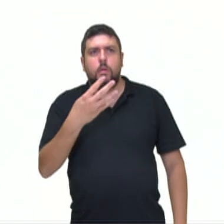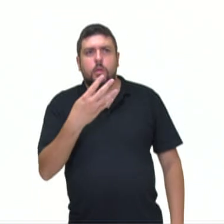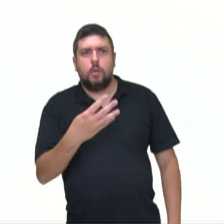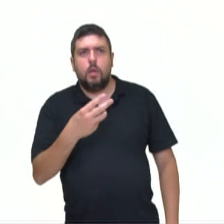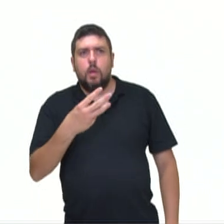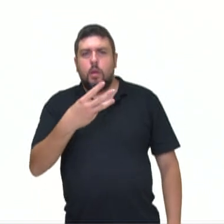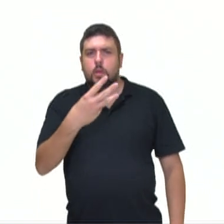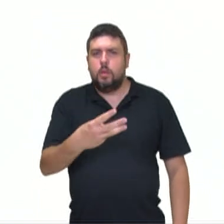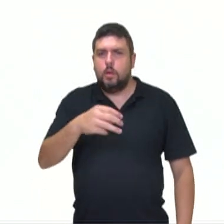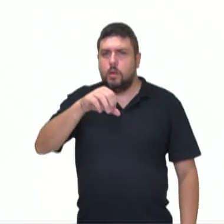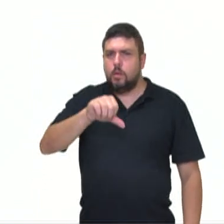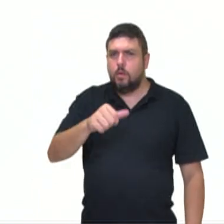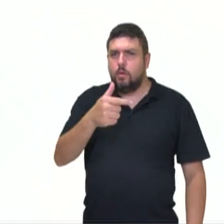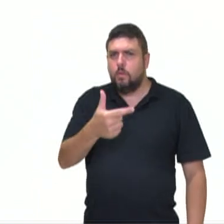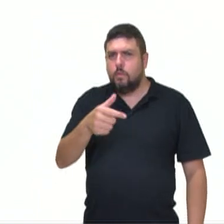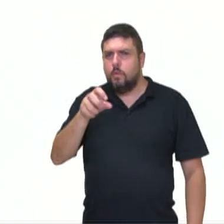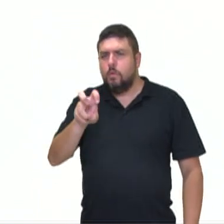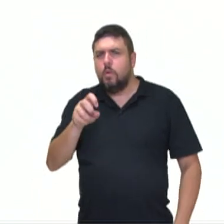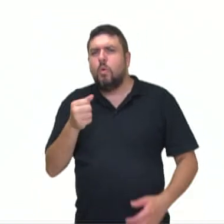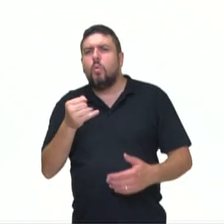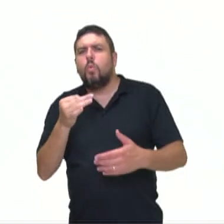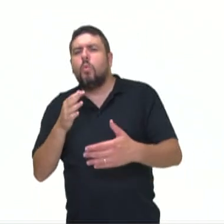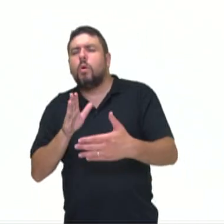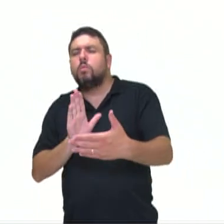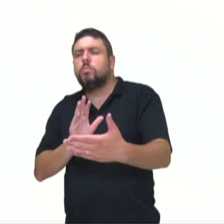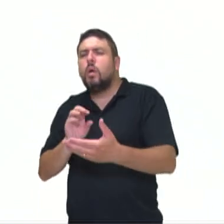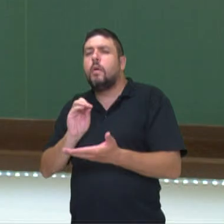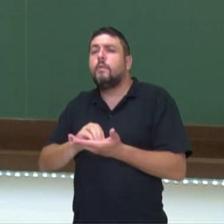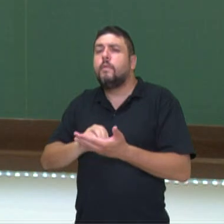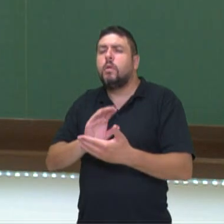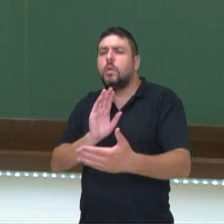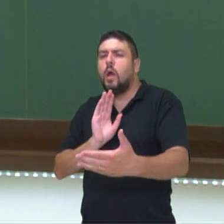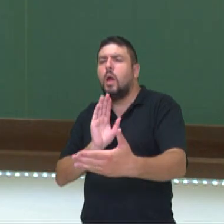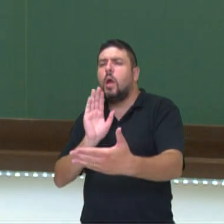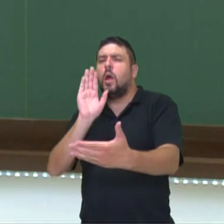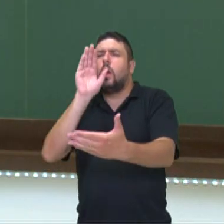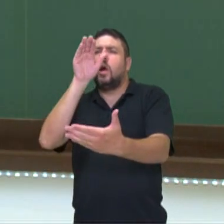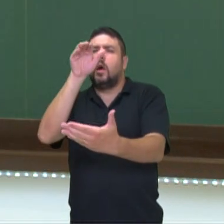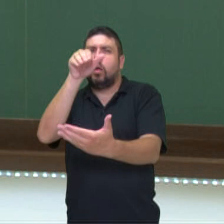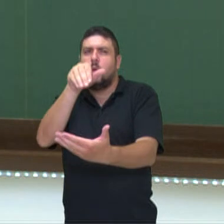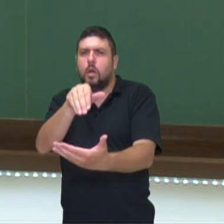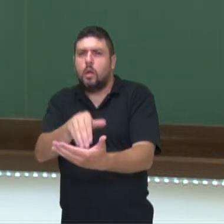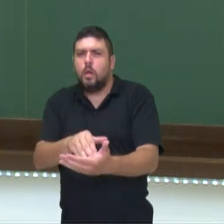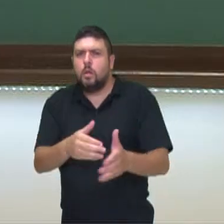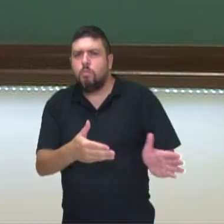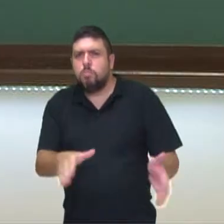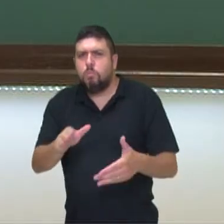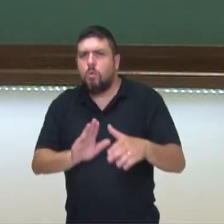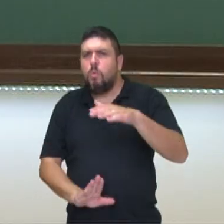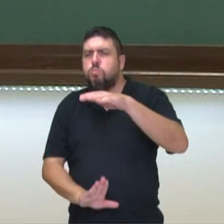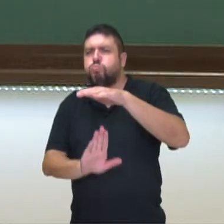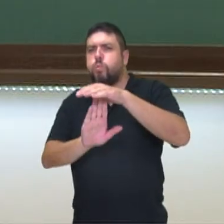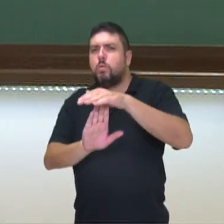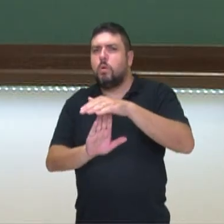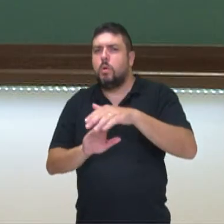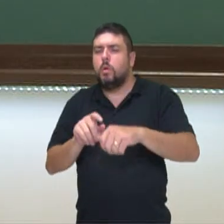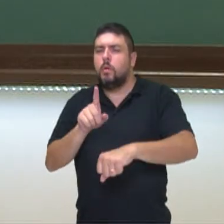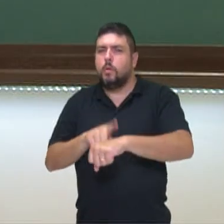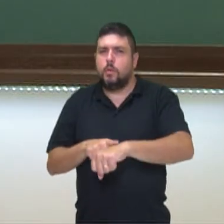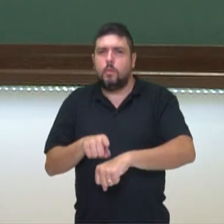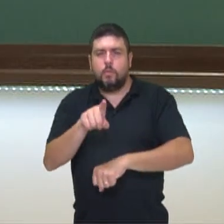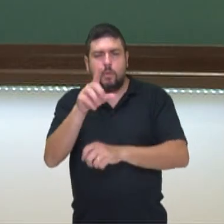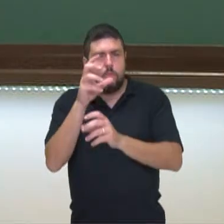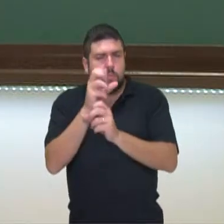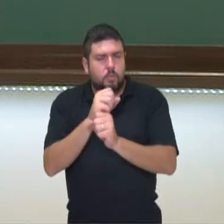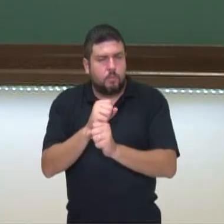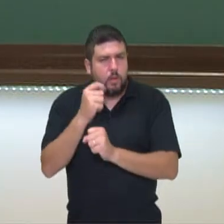tijolos ainda faltam para completar a produção mensal? Tempo para